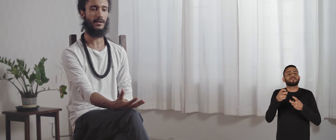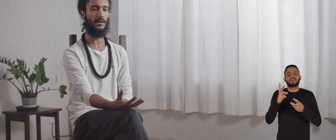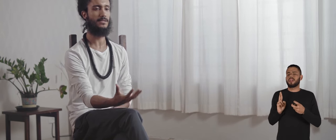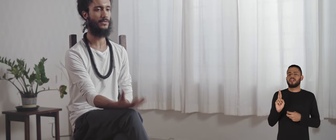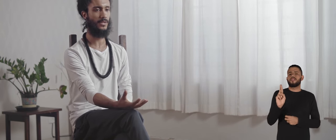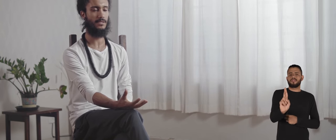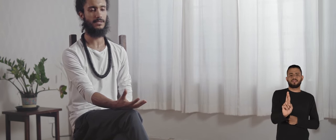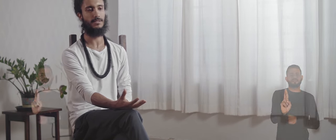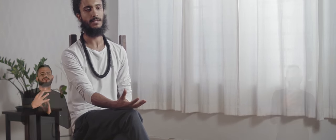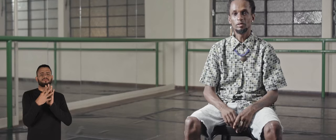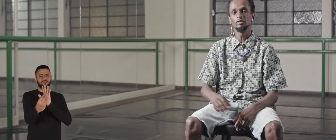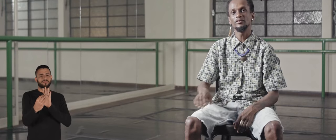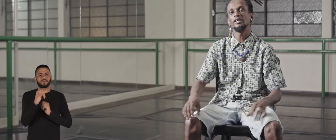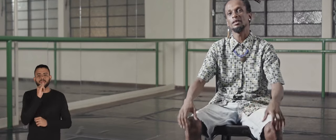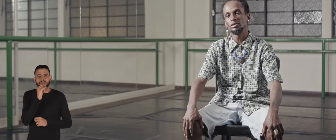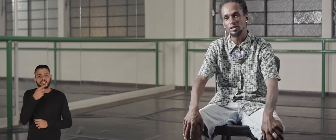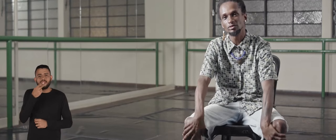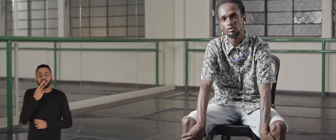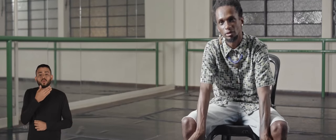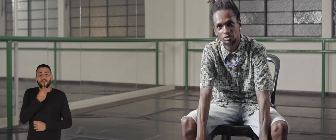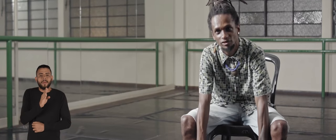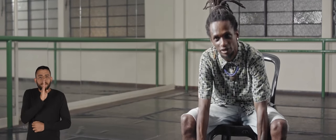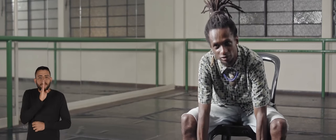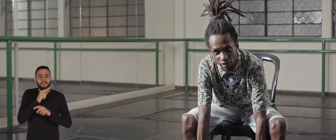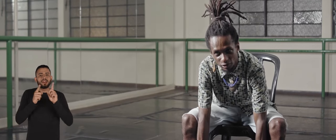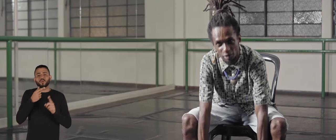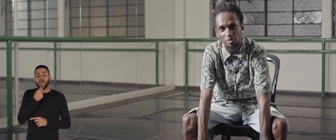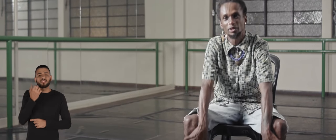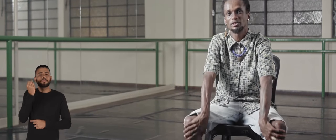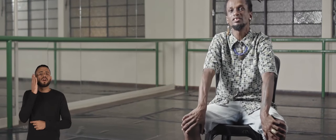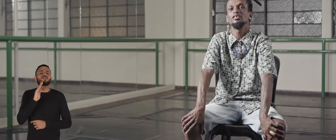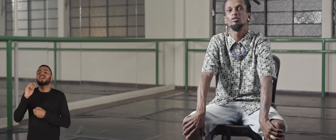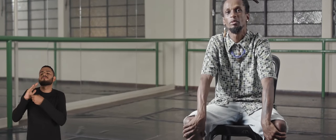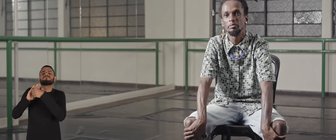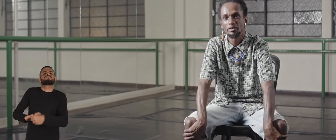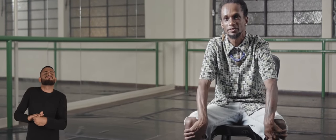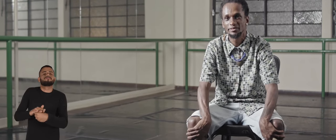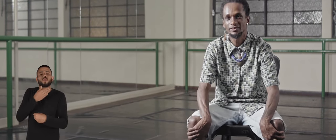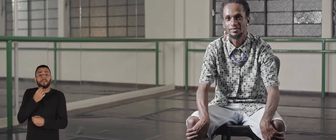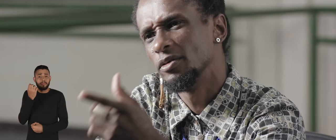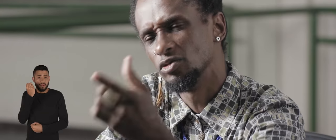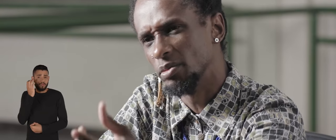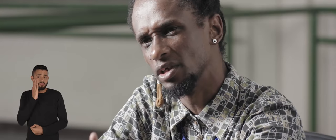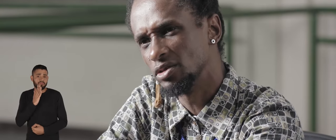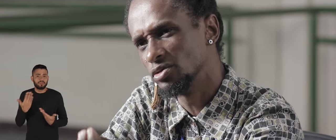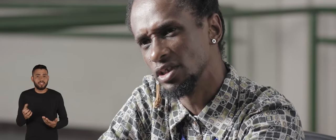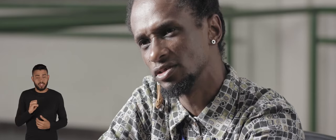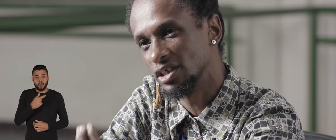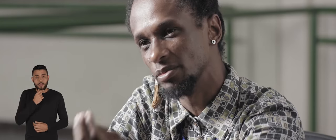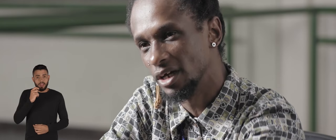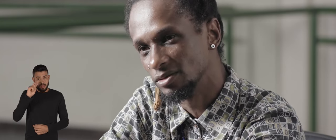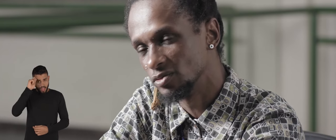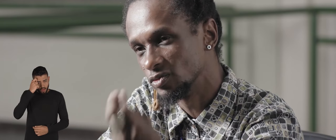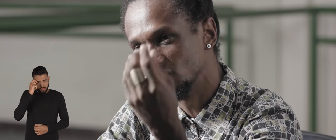essas referências. Quando você fala quebrar o silêncio dos homens quando você fala do silêncio dos homens brancos quem silenciou o homem branco? Se o homem negro tem algum